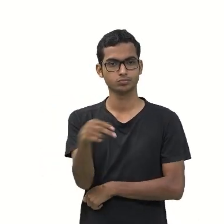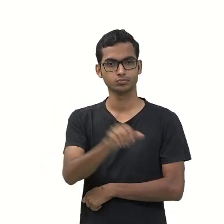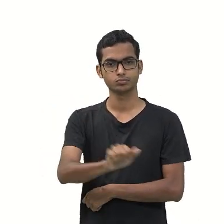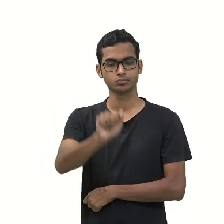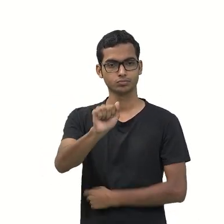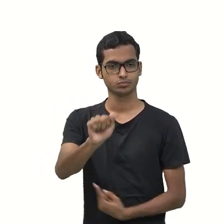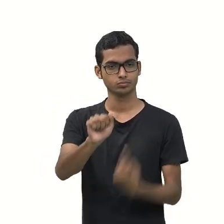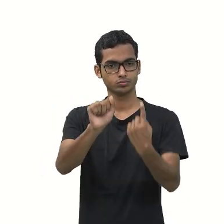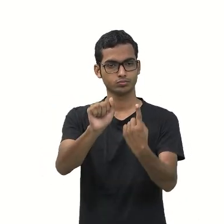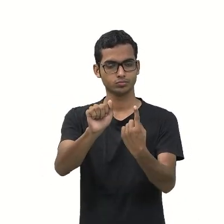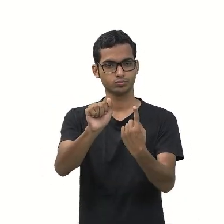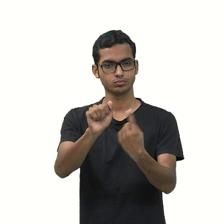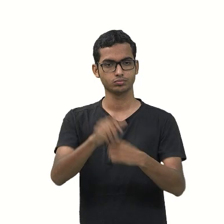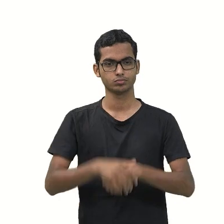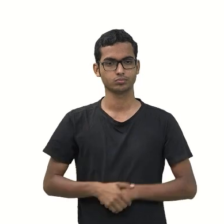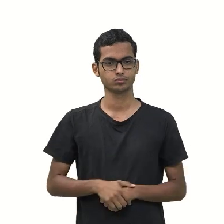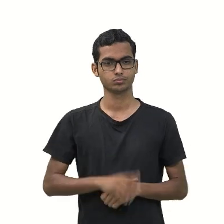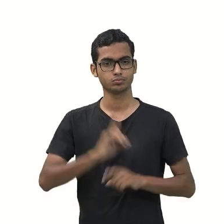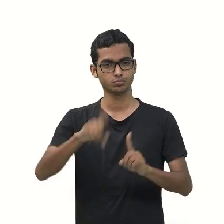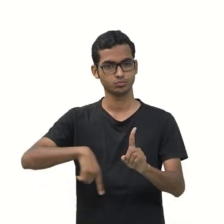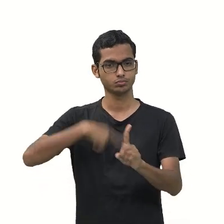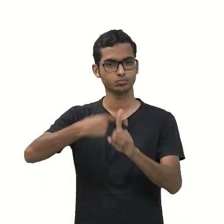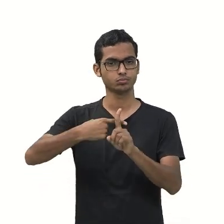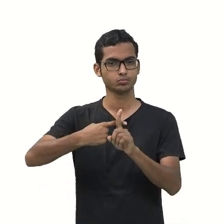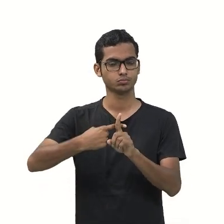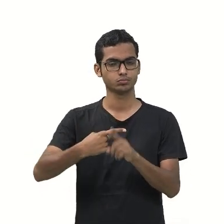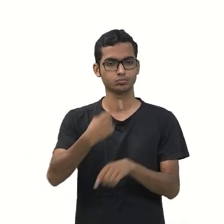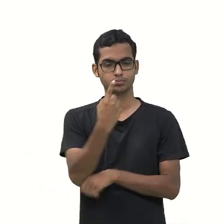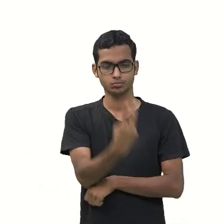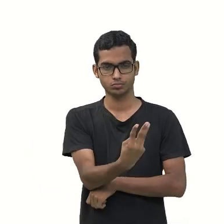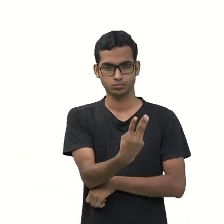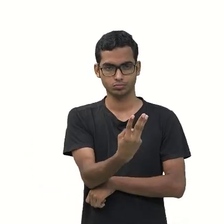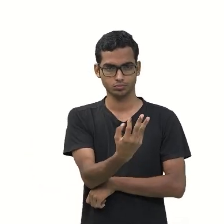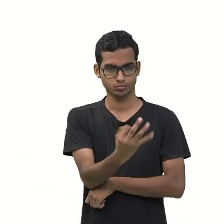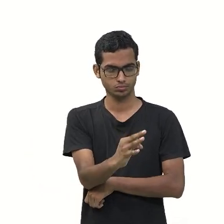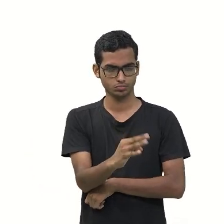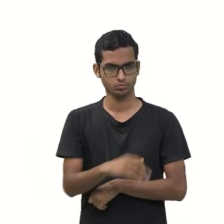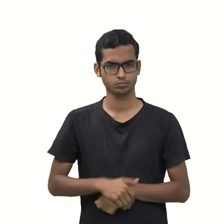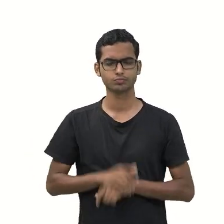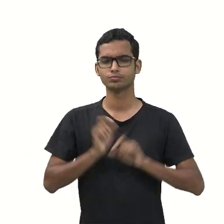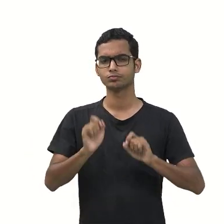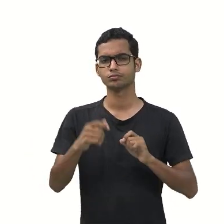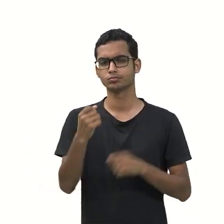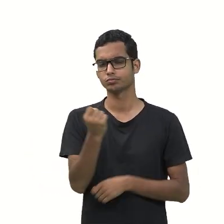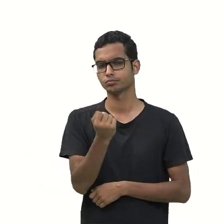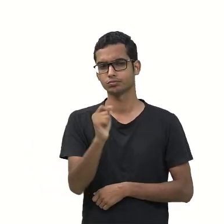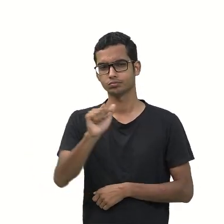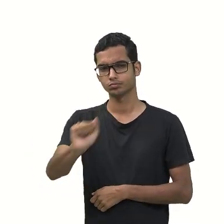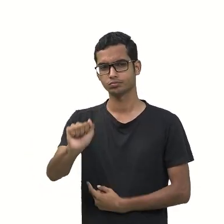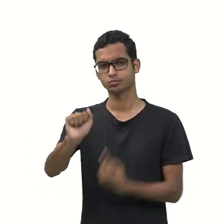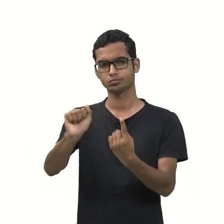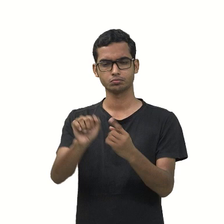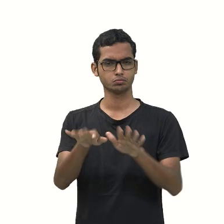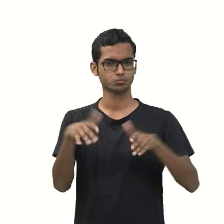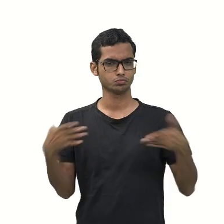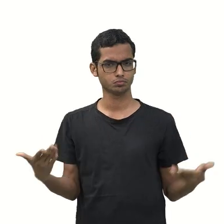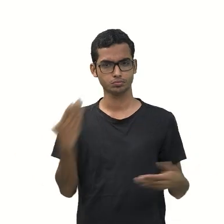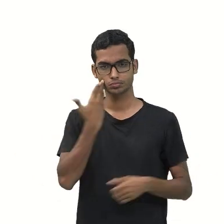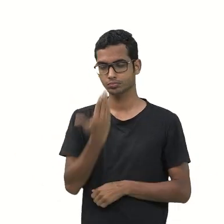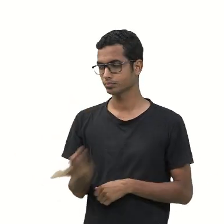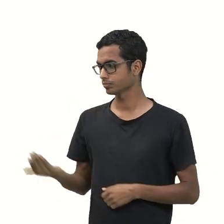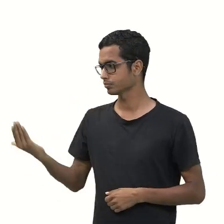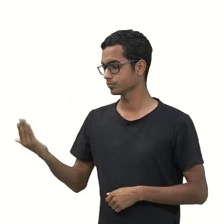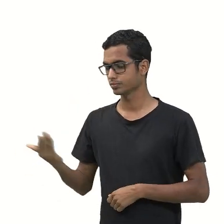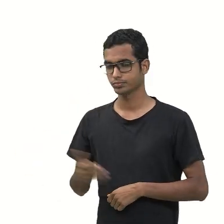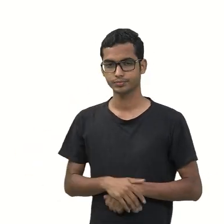A1, certo? Mais o 3. E quem é meu A1? Eu já vi aqui, ó, meu primeiro termo